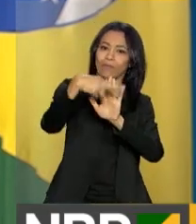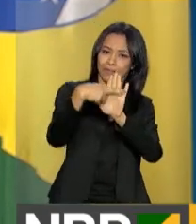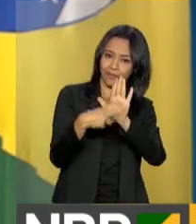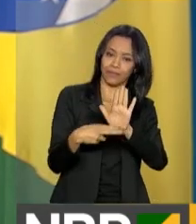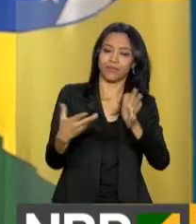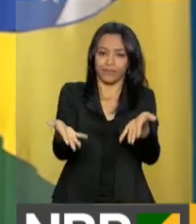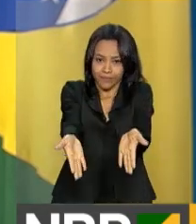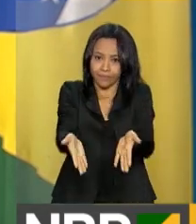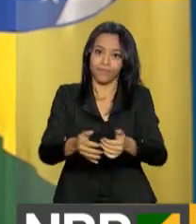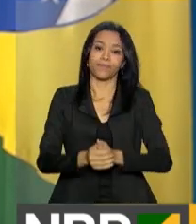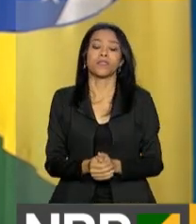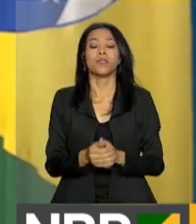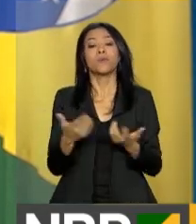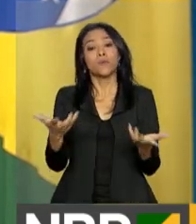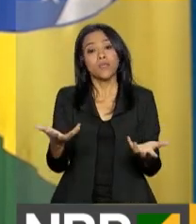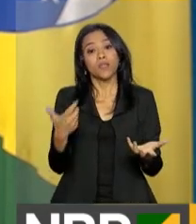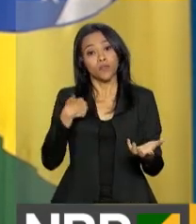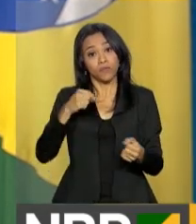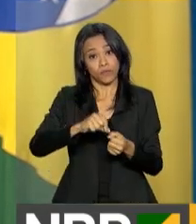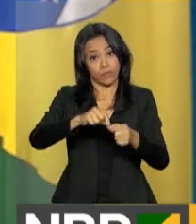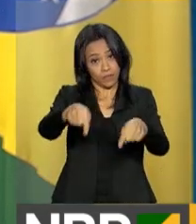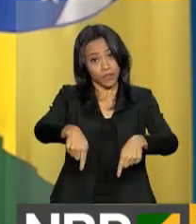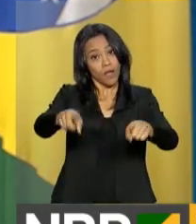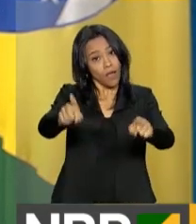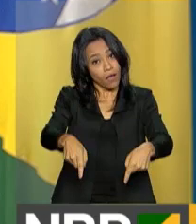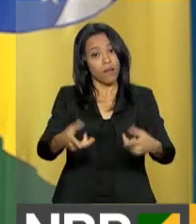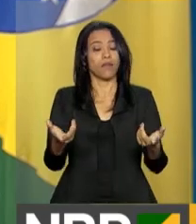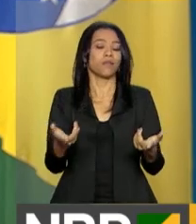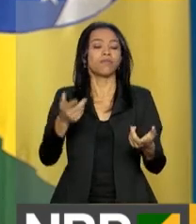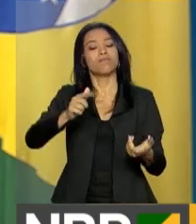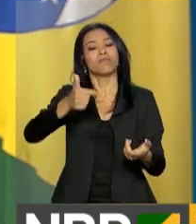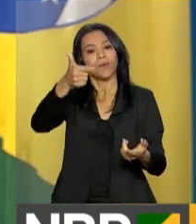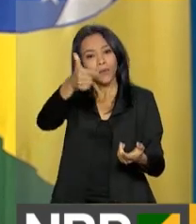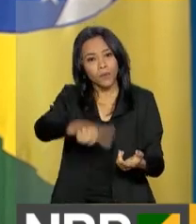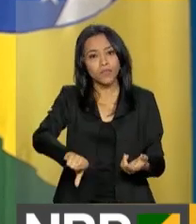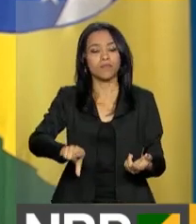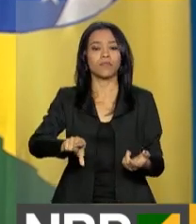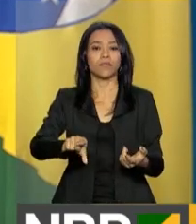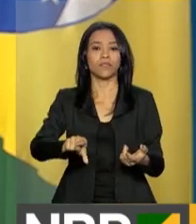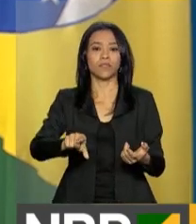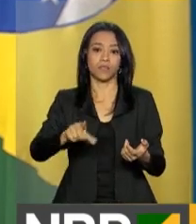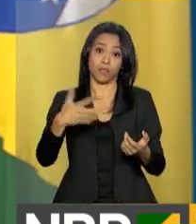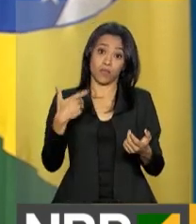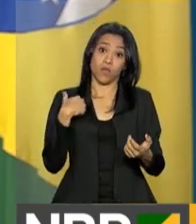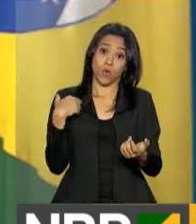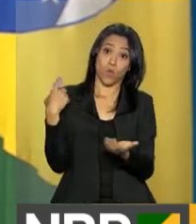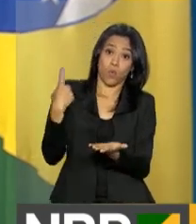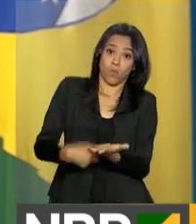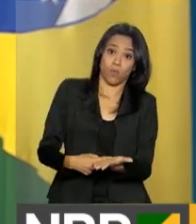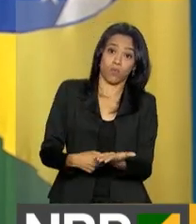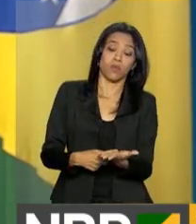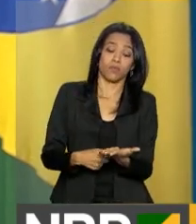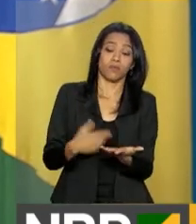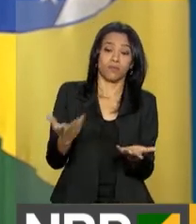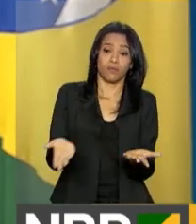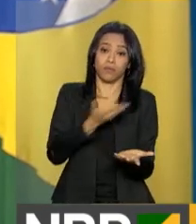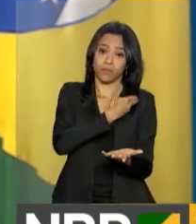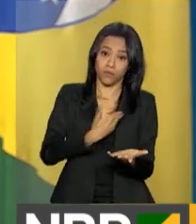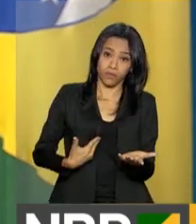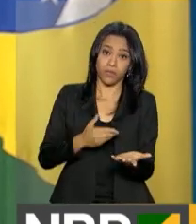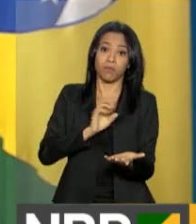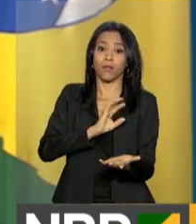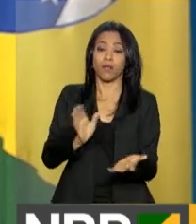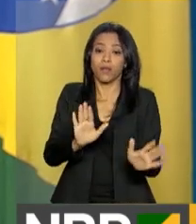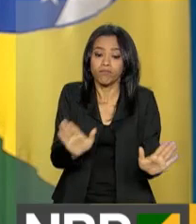é na verdade o cumprimento de mais um item de nossa agenda para produtividade